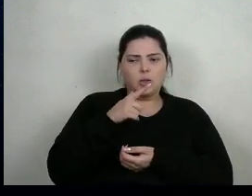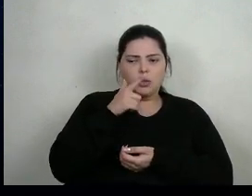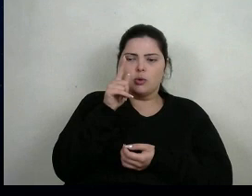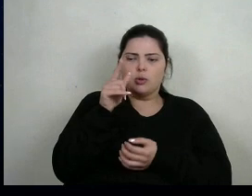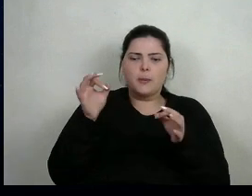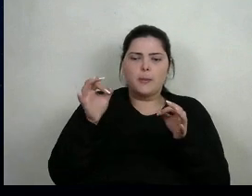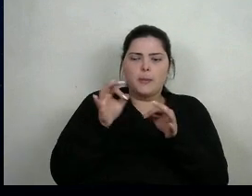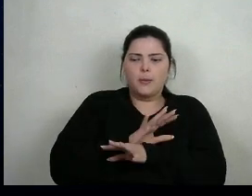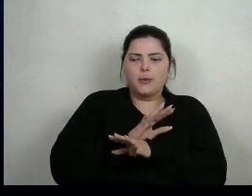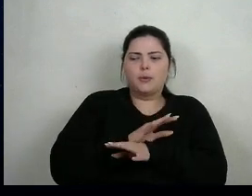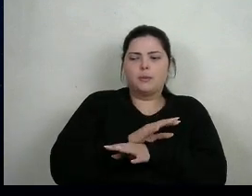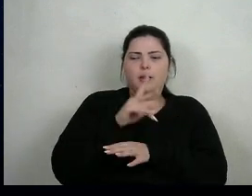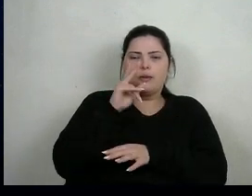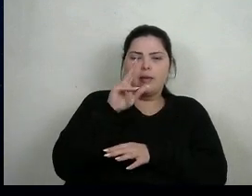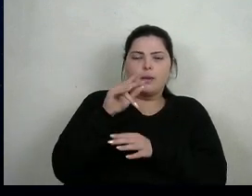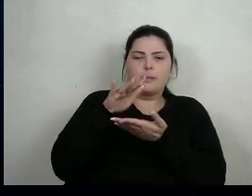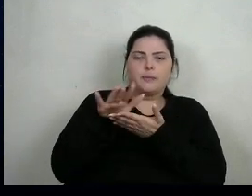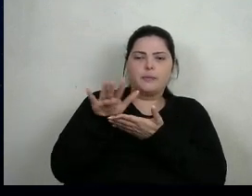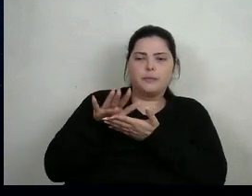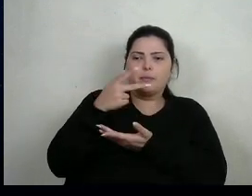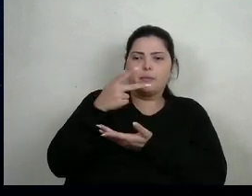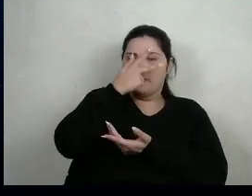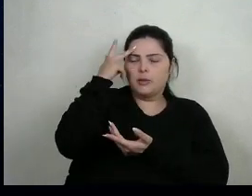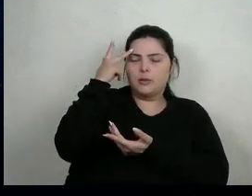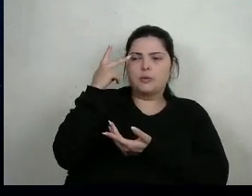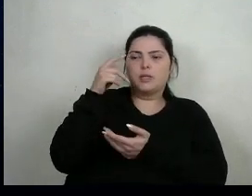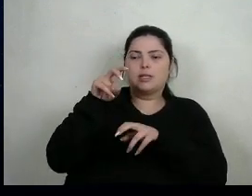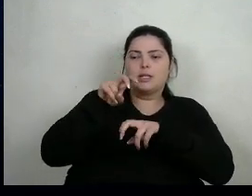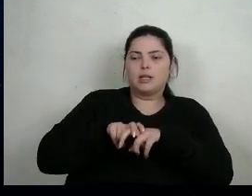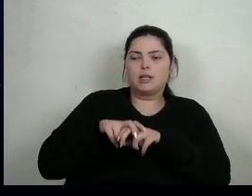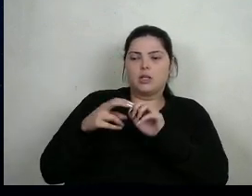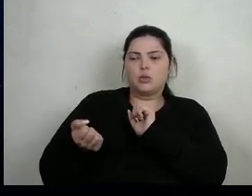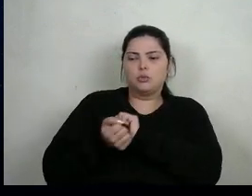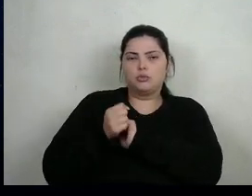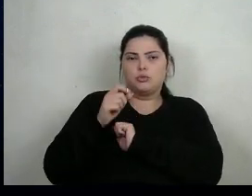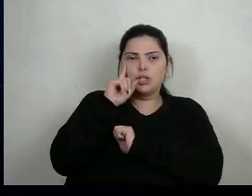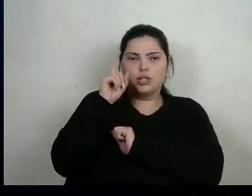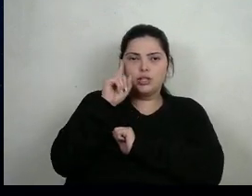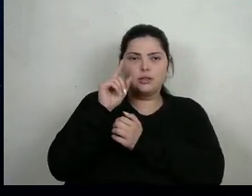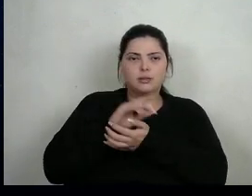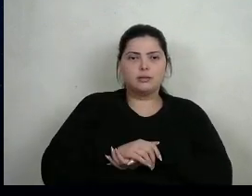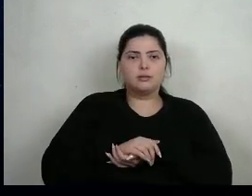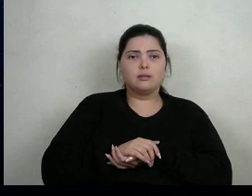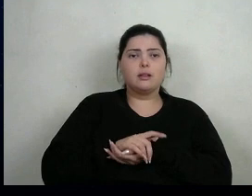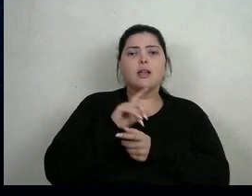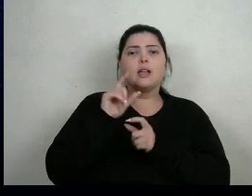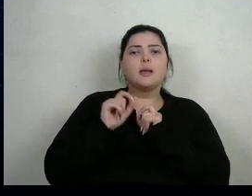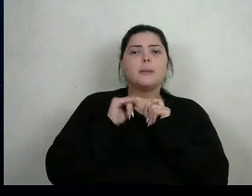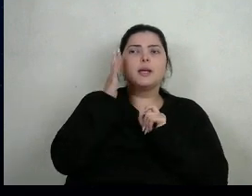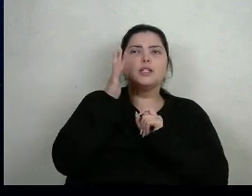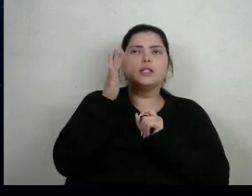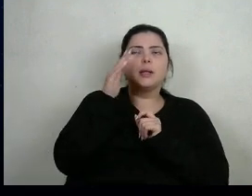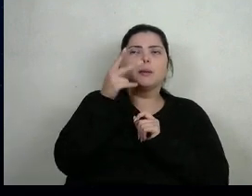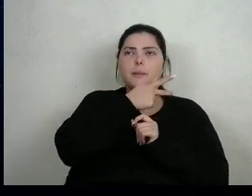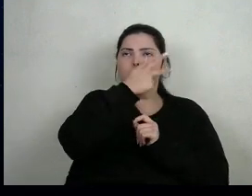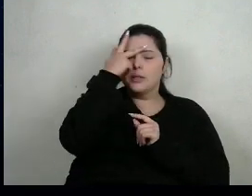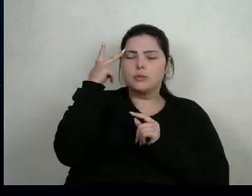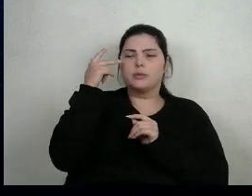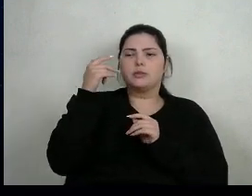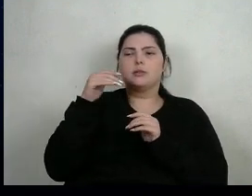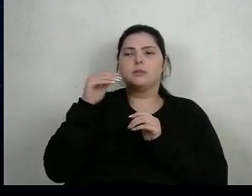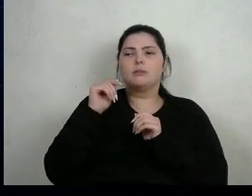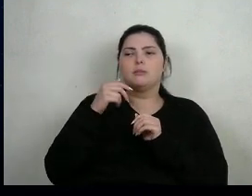para medir produtividade de pessoas que estão sentadas do nosso lado no dia a dia Quem dirá pessoas que muitas vezes possa não